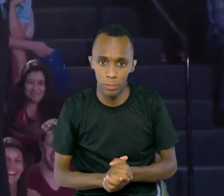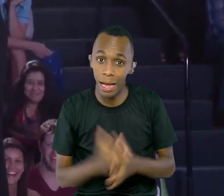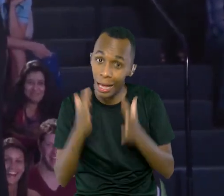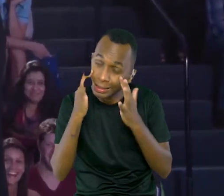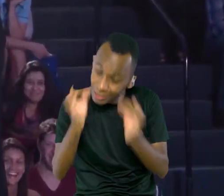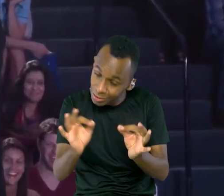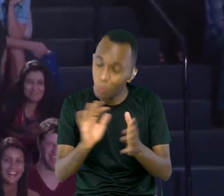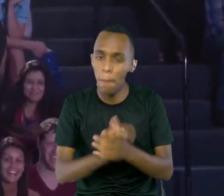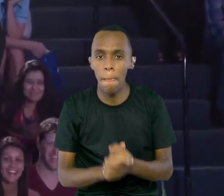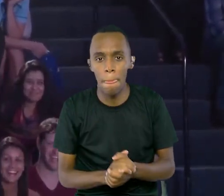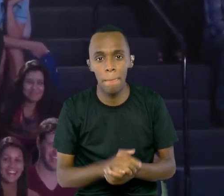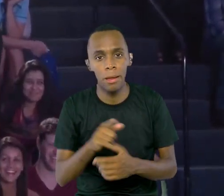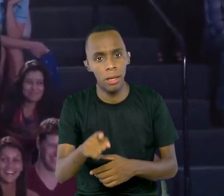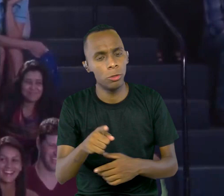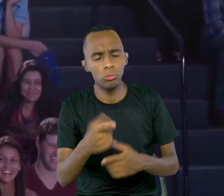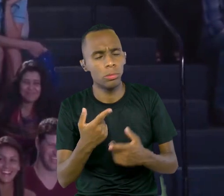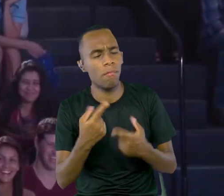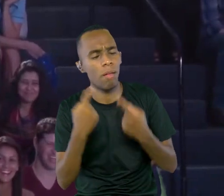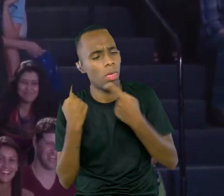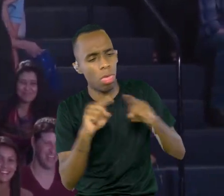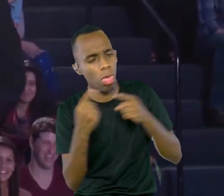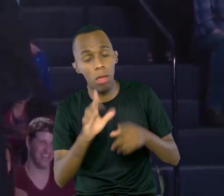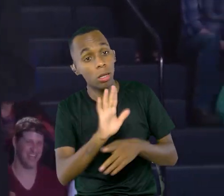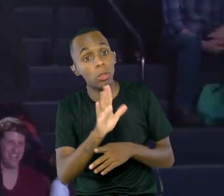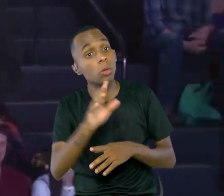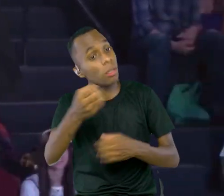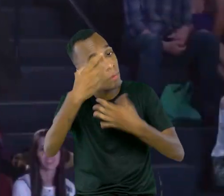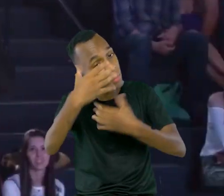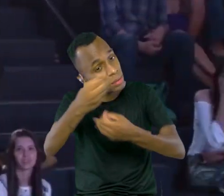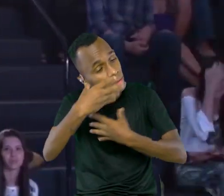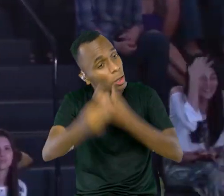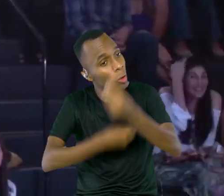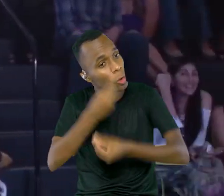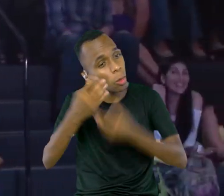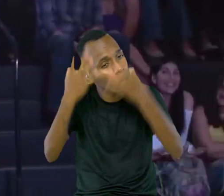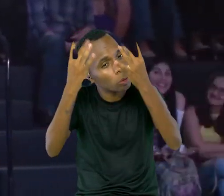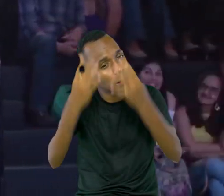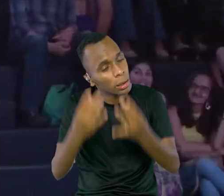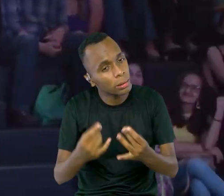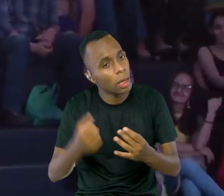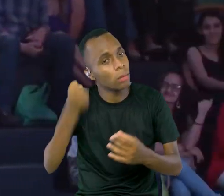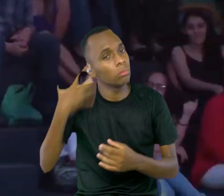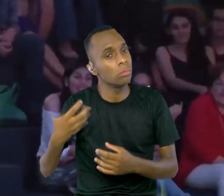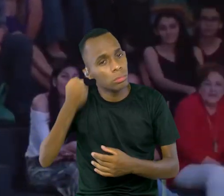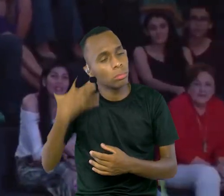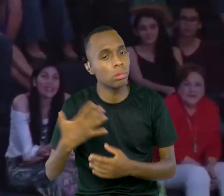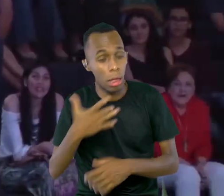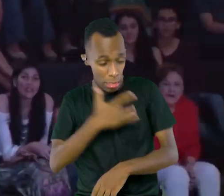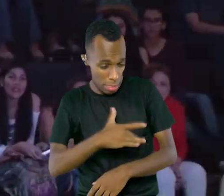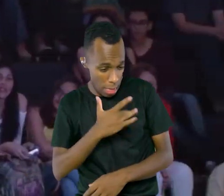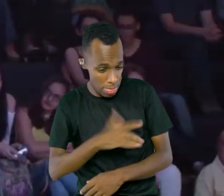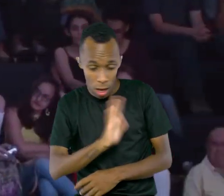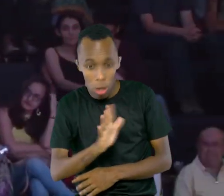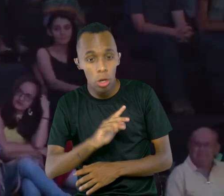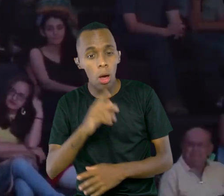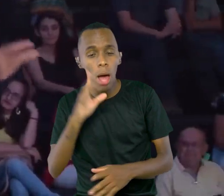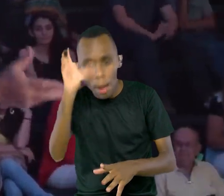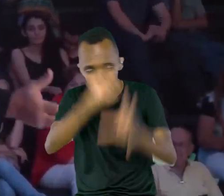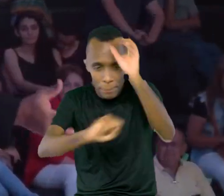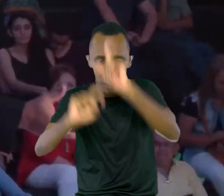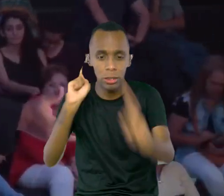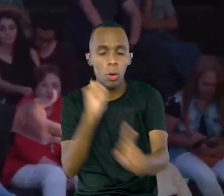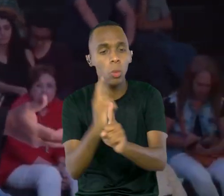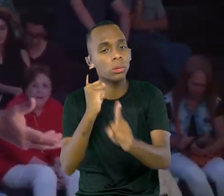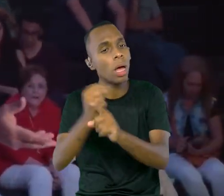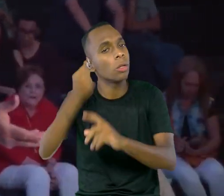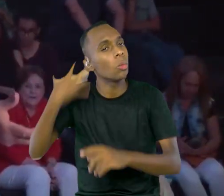Atenção, atenção. Ele não estava me ofendendo, ele estava me ensinando. Não tenha pena de mim, aprenda a